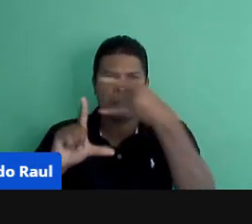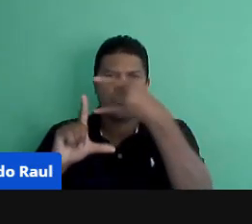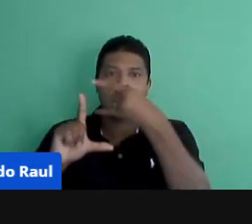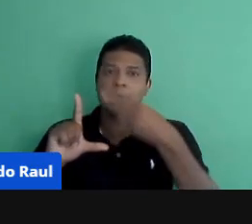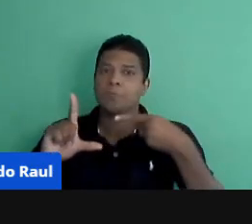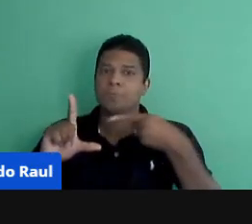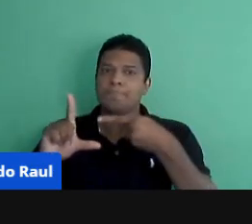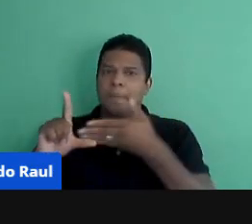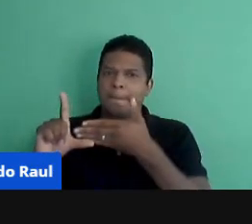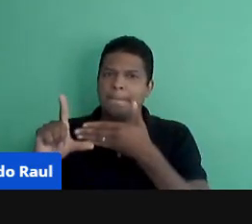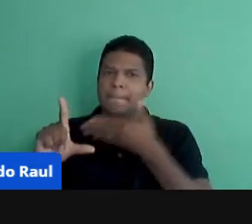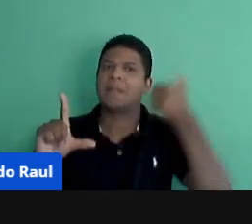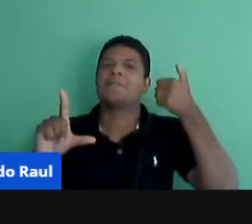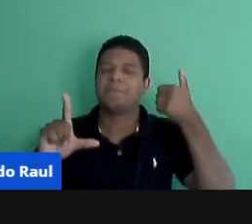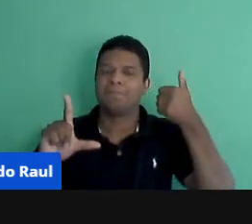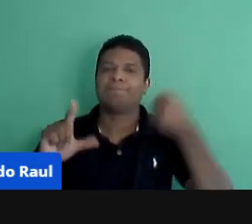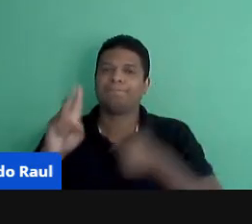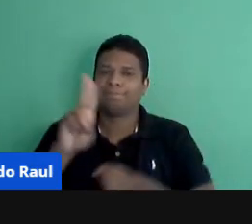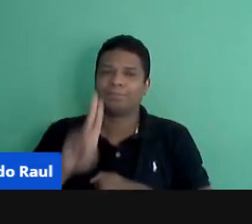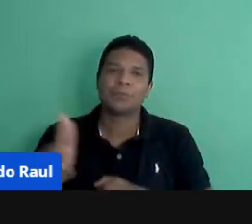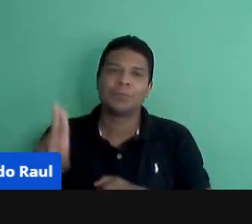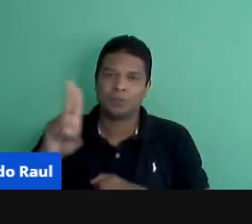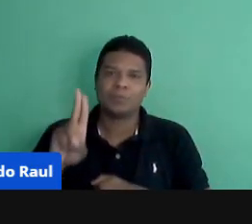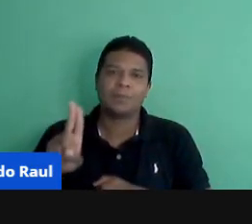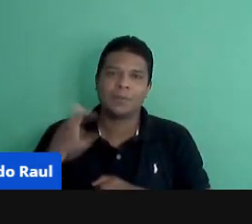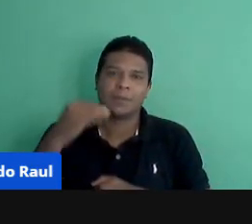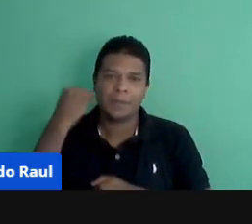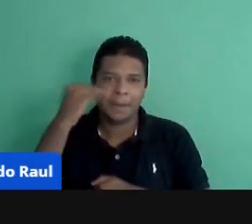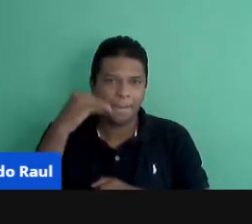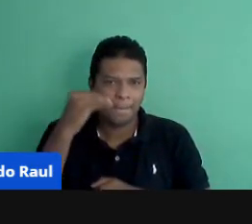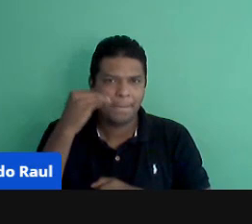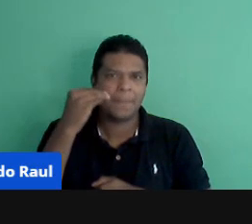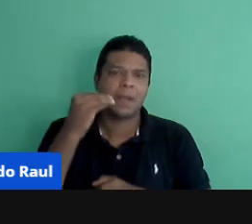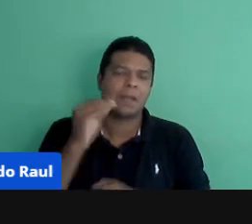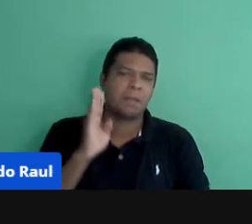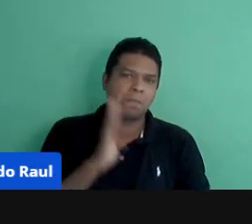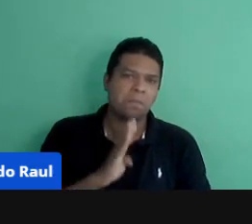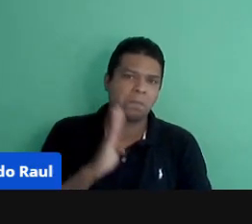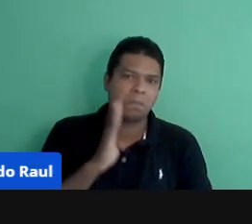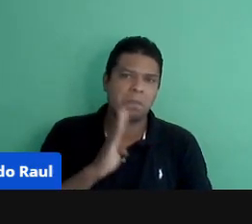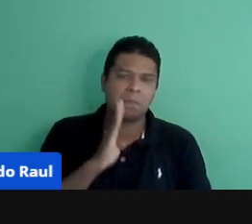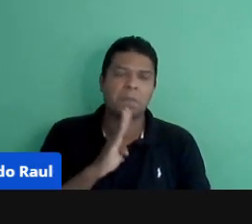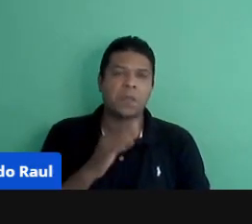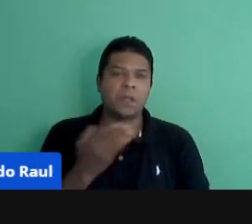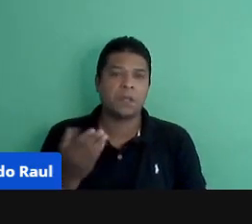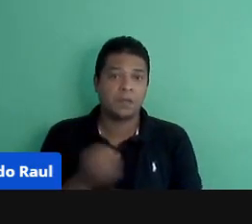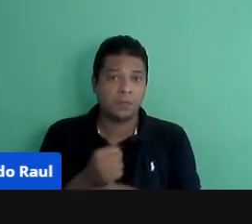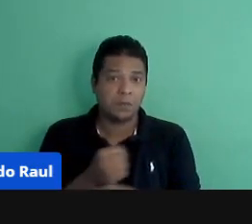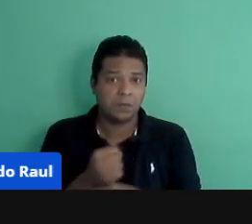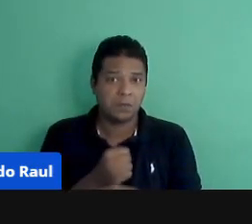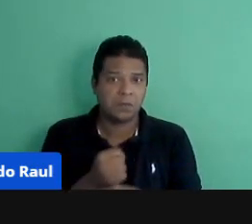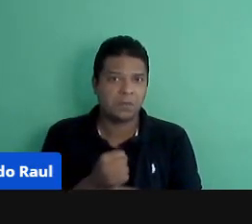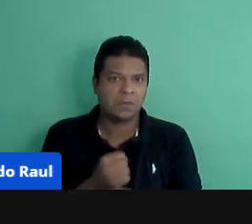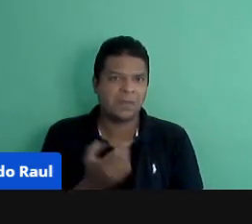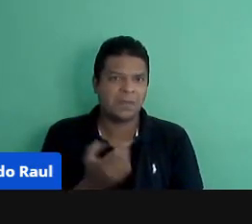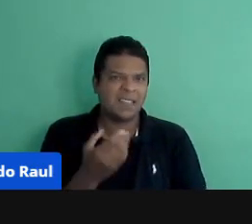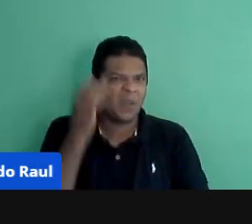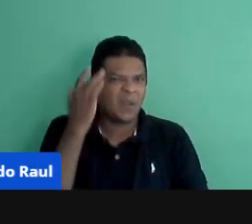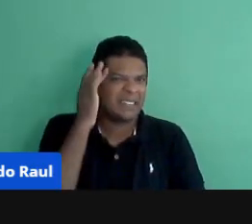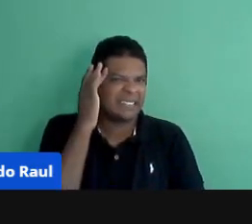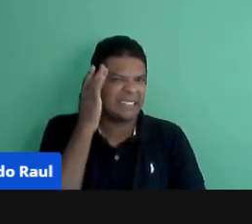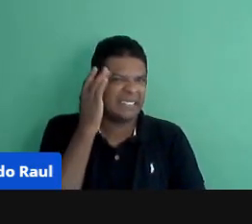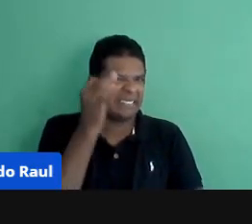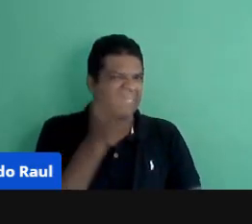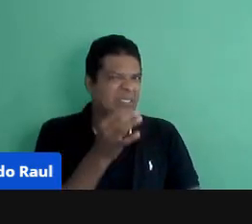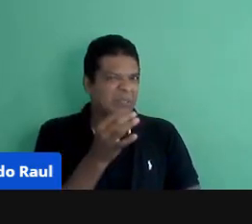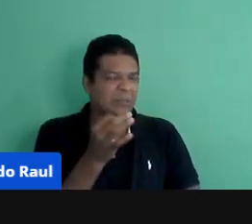usado nas últimas aulas, uma experiência bem positiva esse ano. Achei que não daria certo, né,